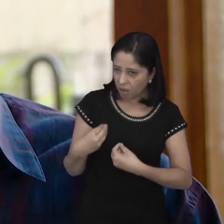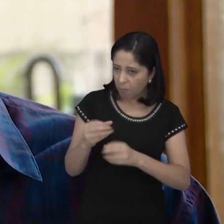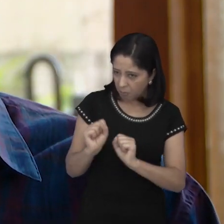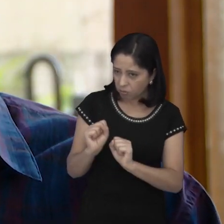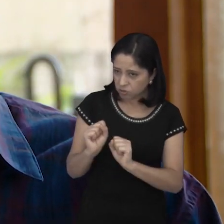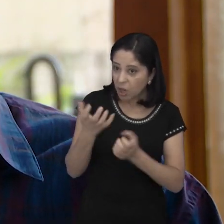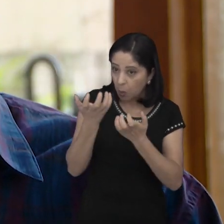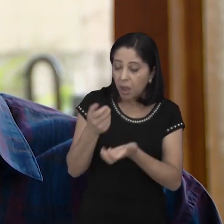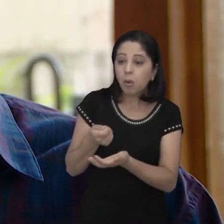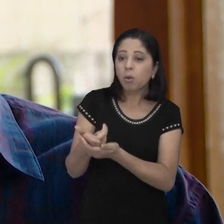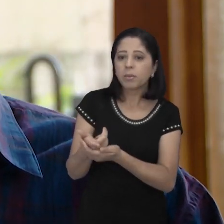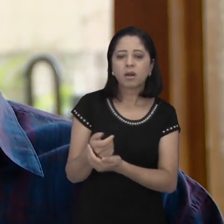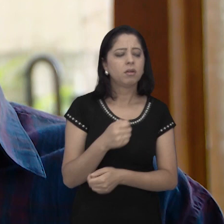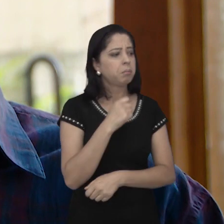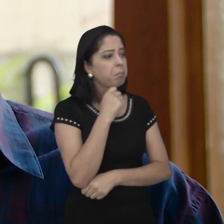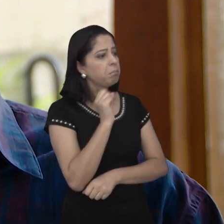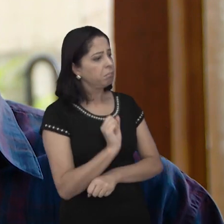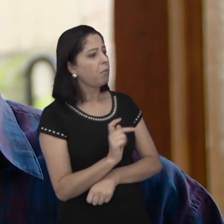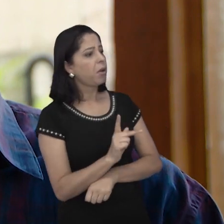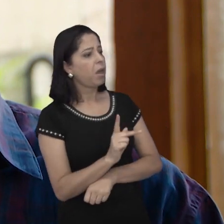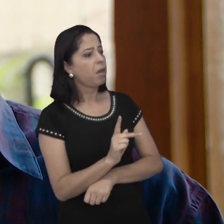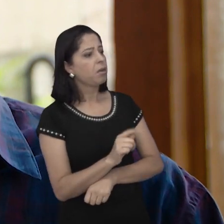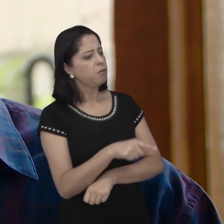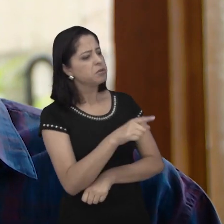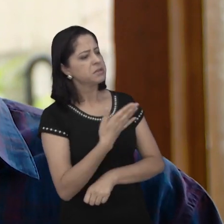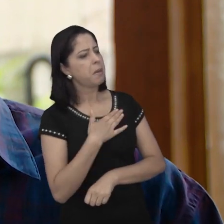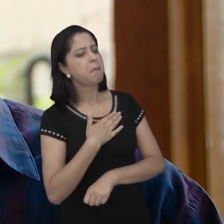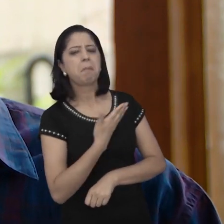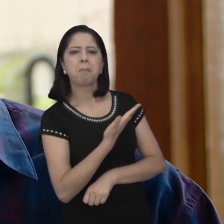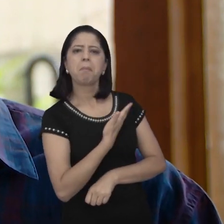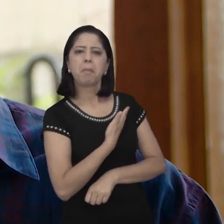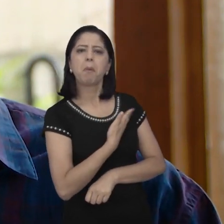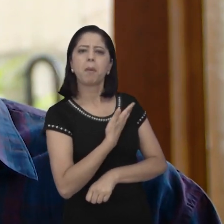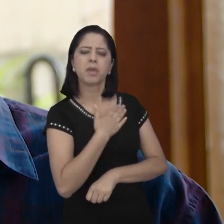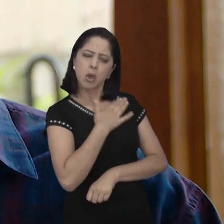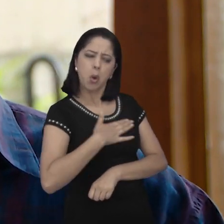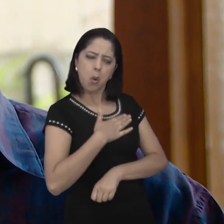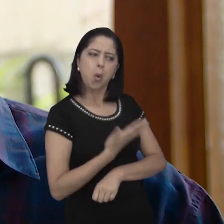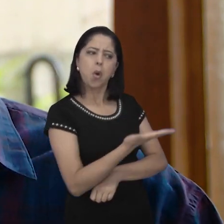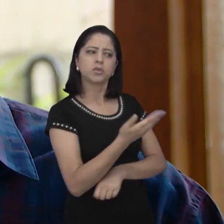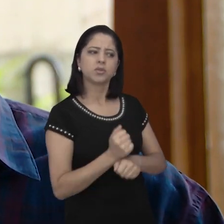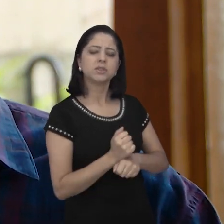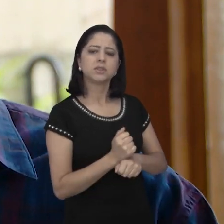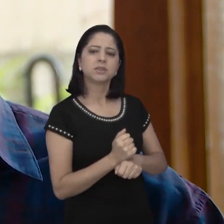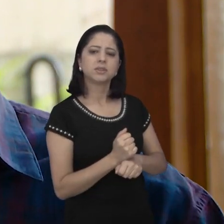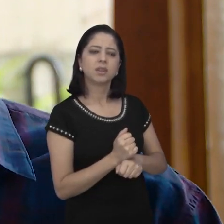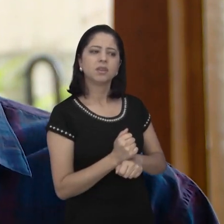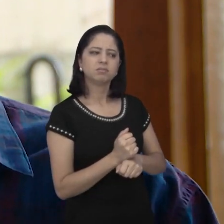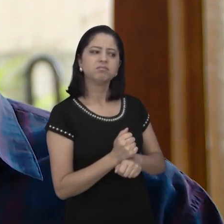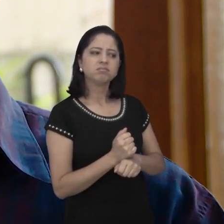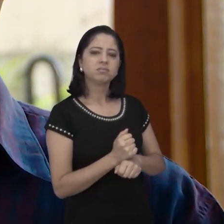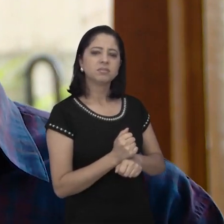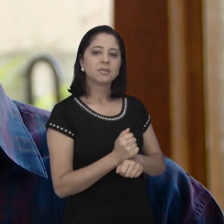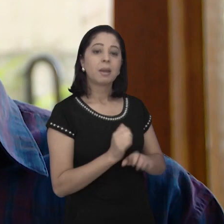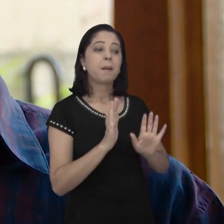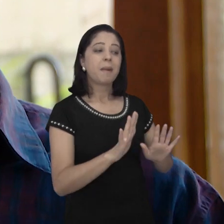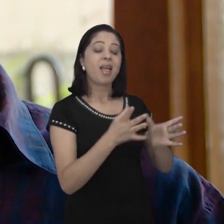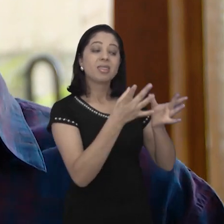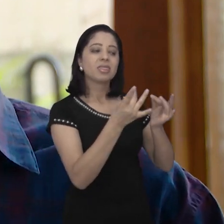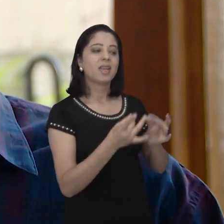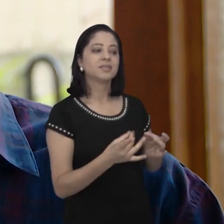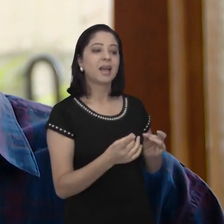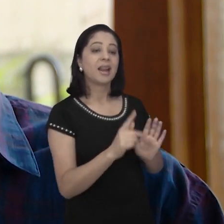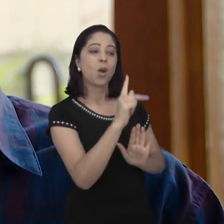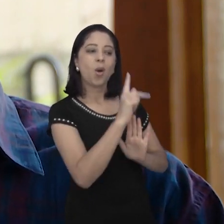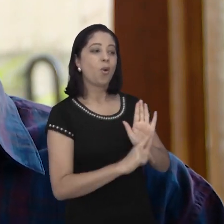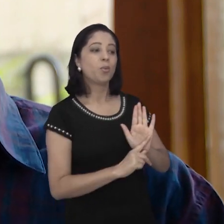me vendesse esse projeto? Ele falou para mim, tudo bem, ótimo, top, você é uma pessoa que eu gosto, somos amigos. Só